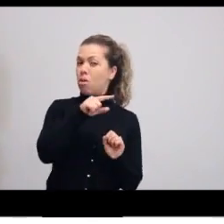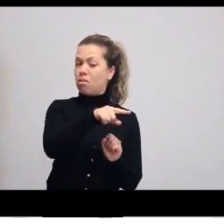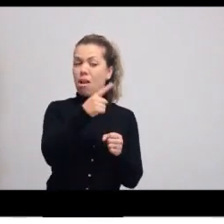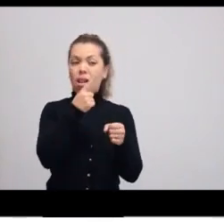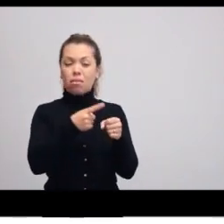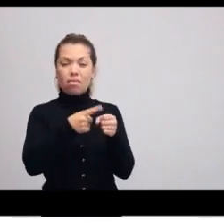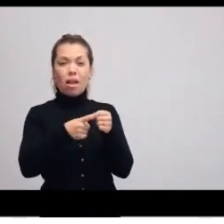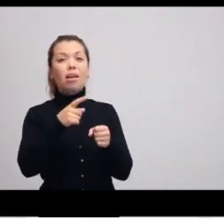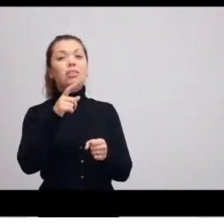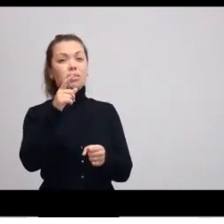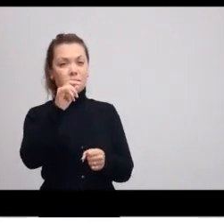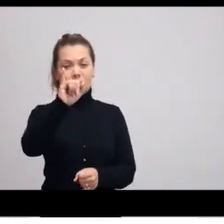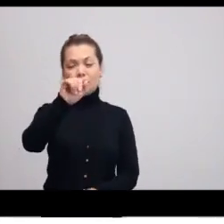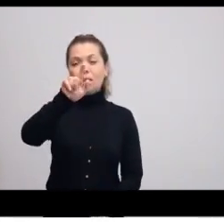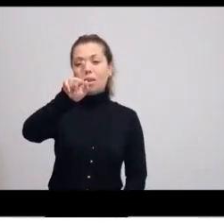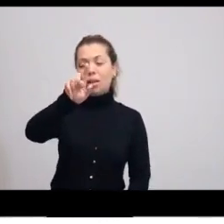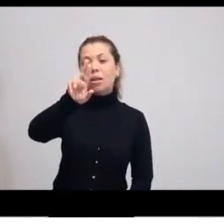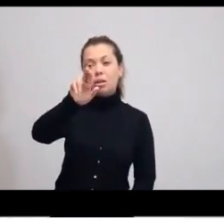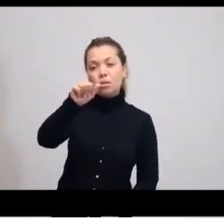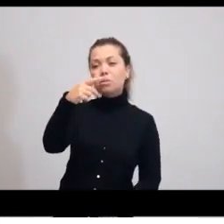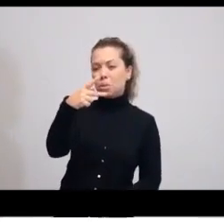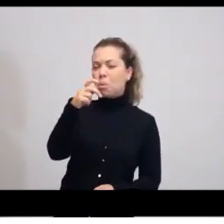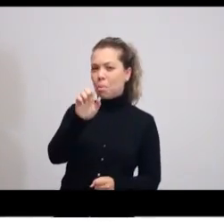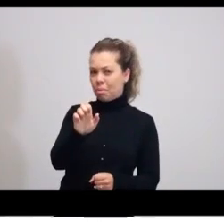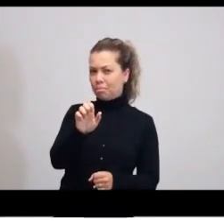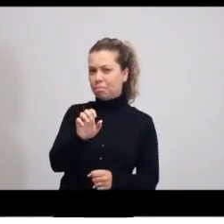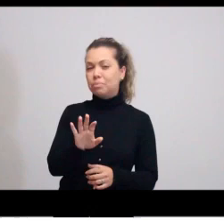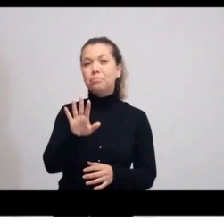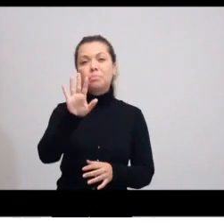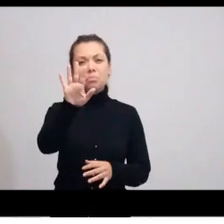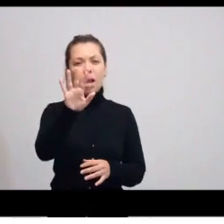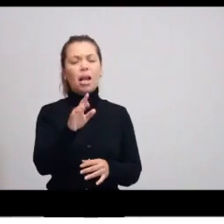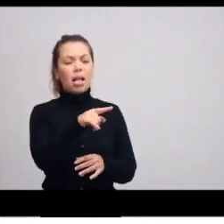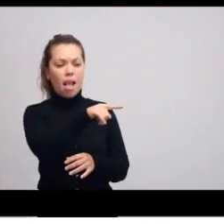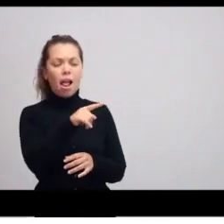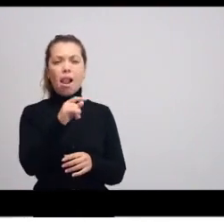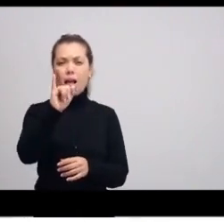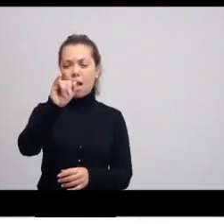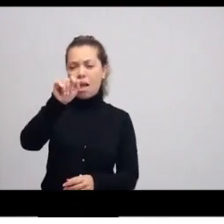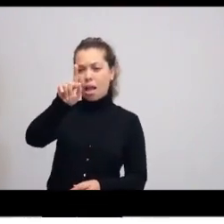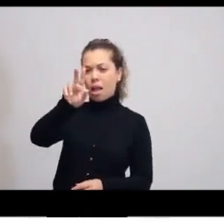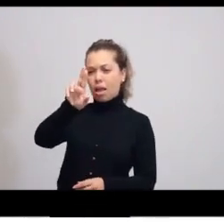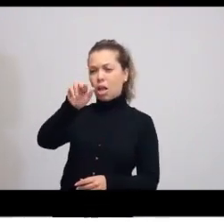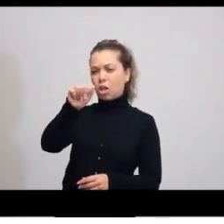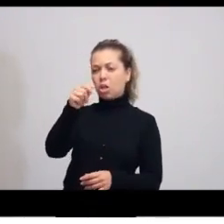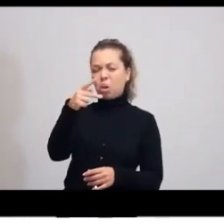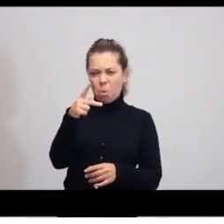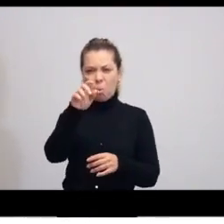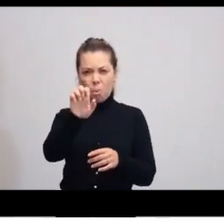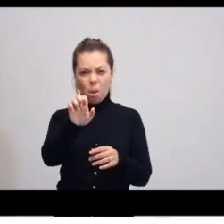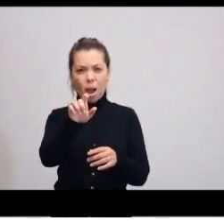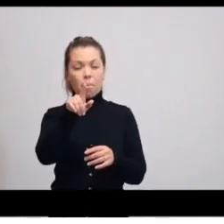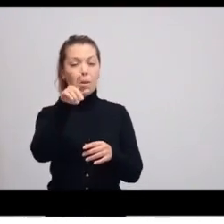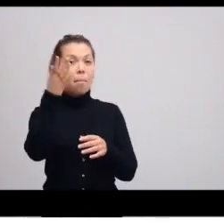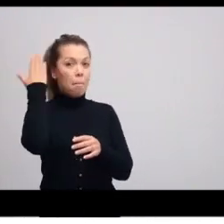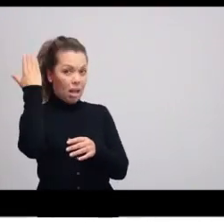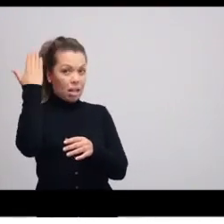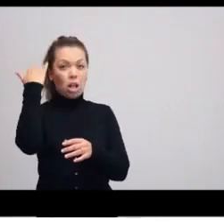século XVII. Hoje, Iguape é mais modesta. Conta sua trajetória grandiosa aos turistas e devotos que a